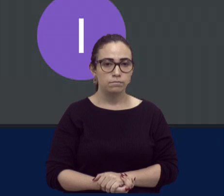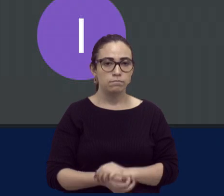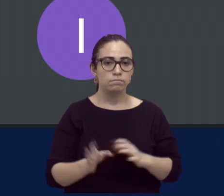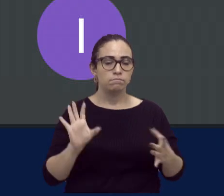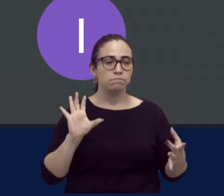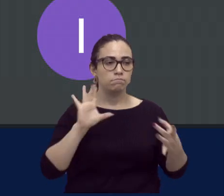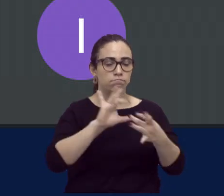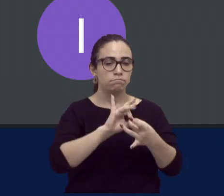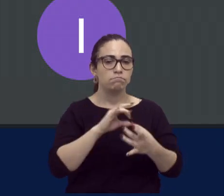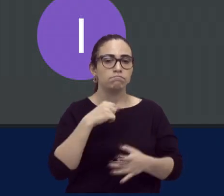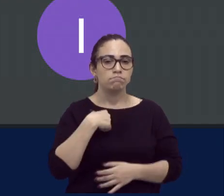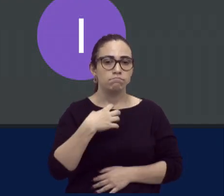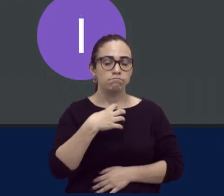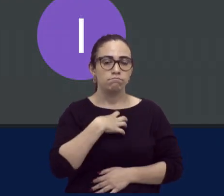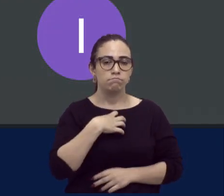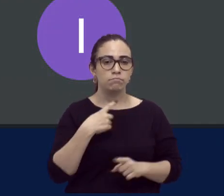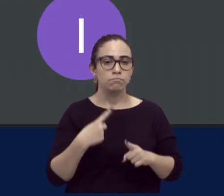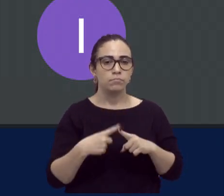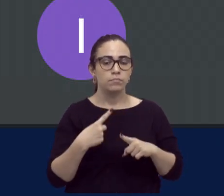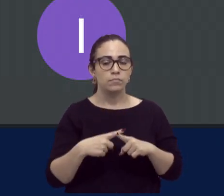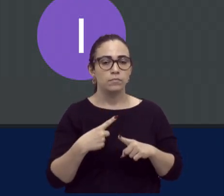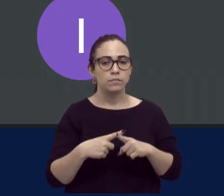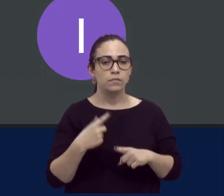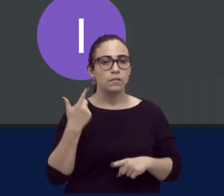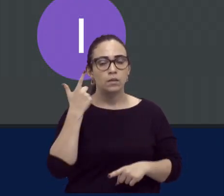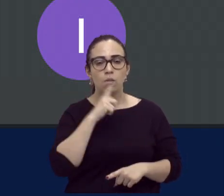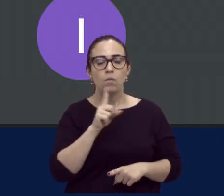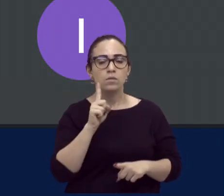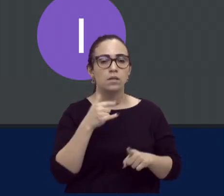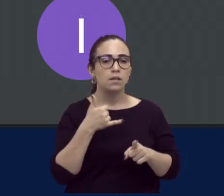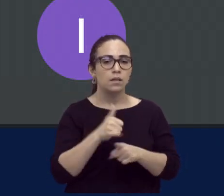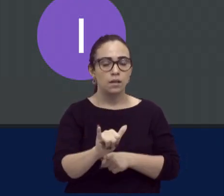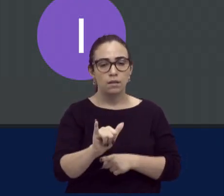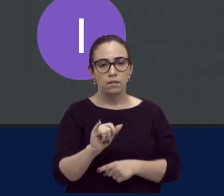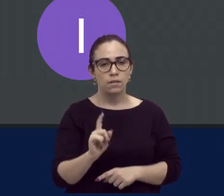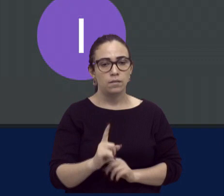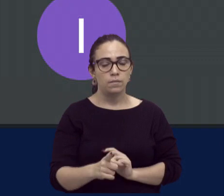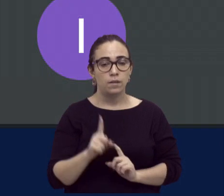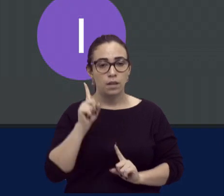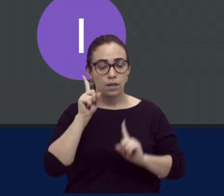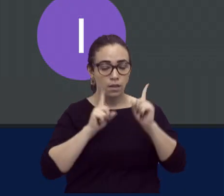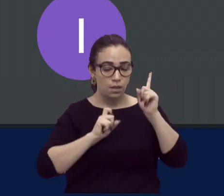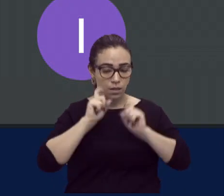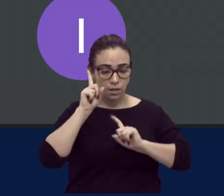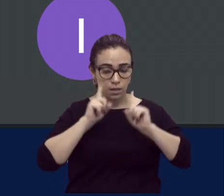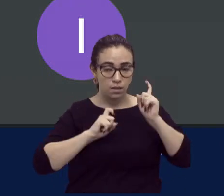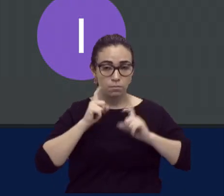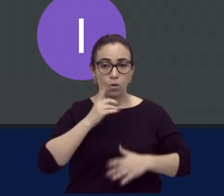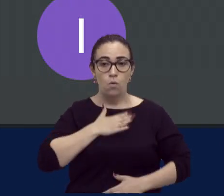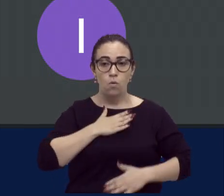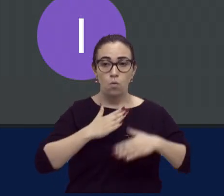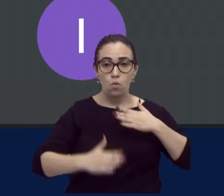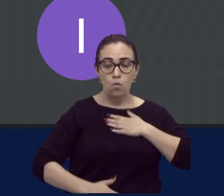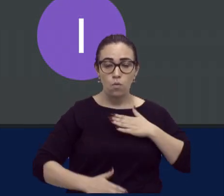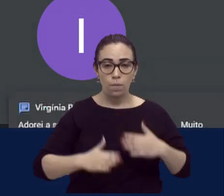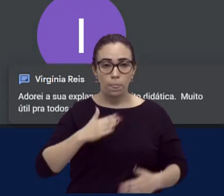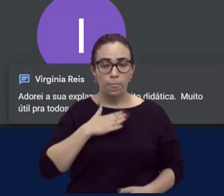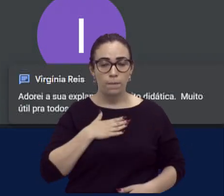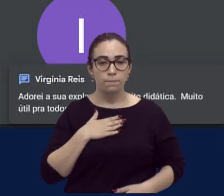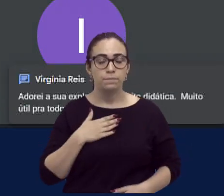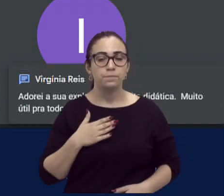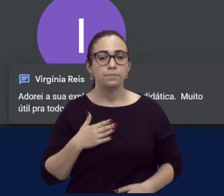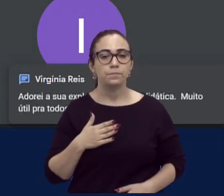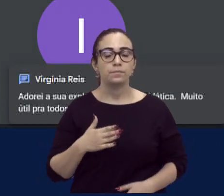meu sentimento. Porque você não consegue enganar outra pessoa. As expressões corporais, mesmo que você não tenha